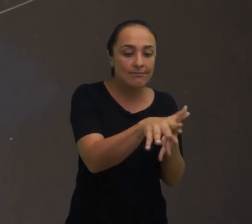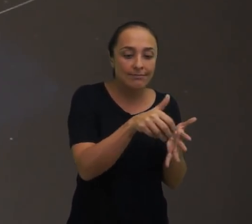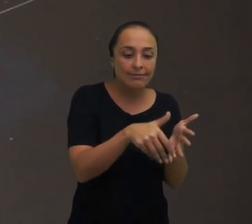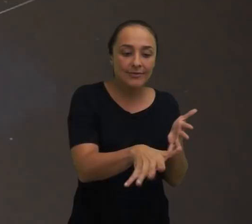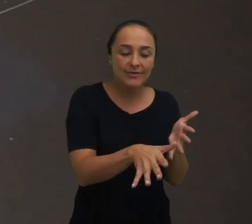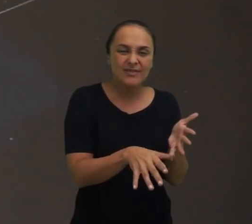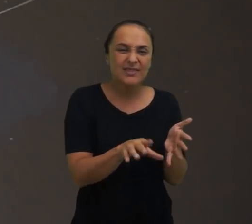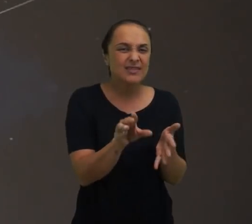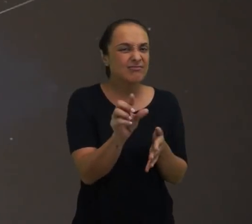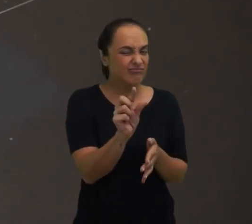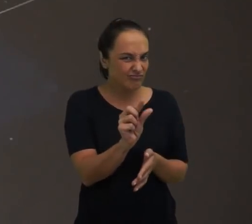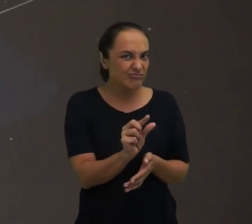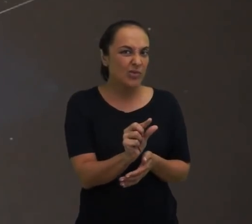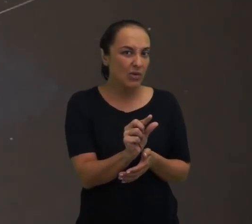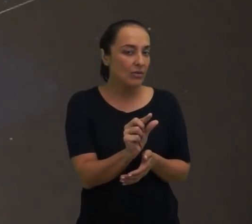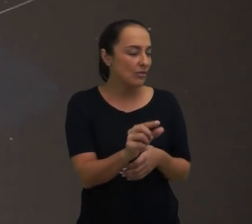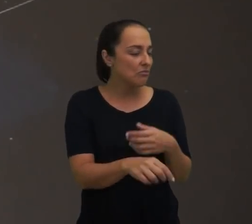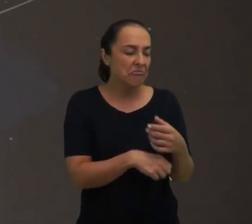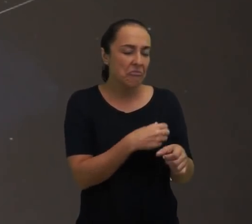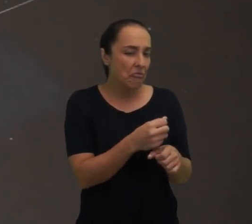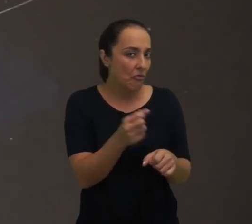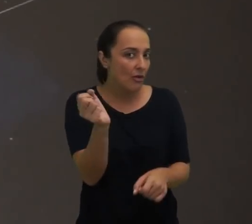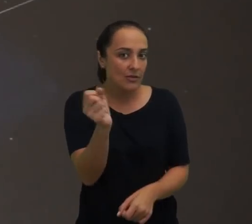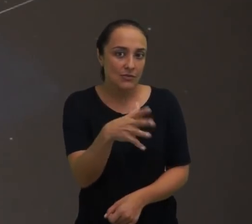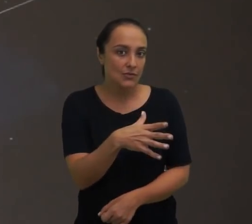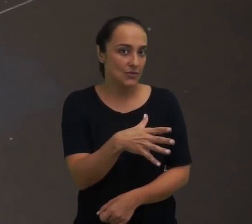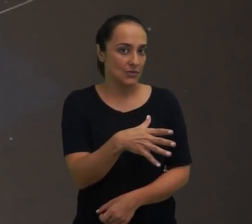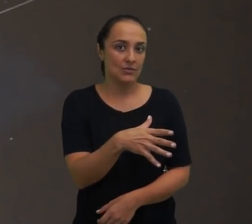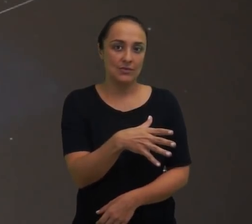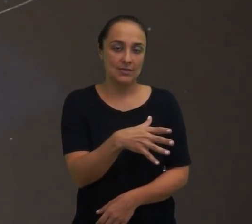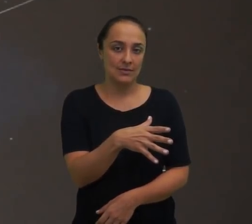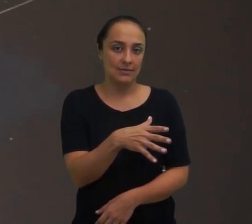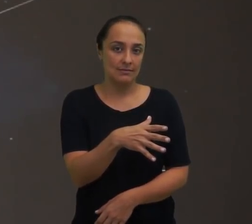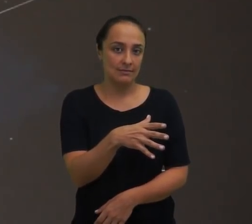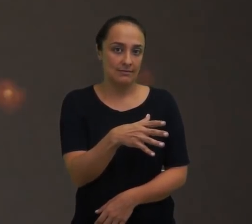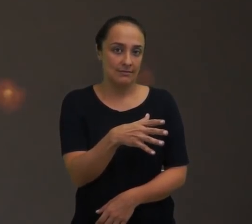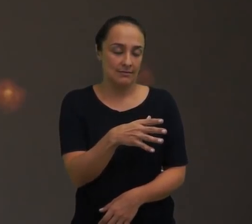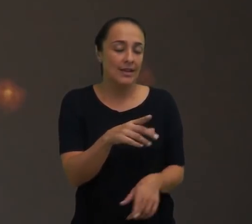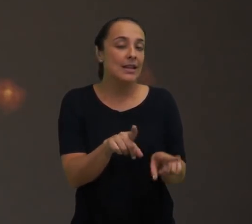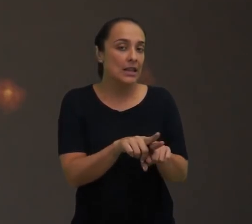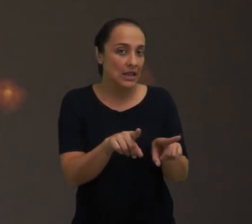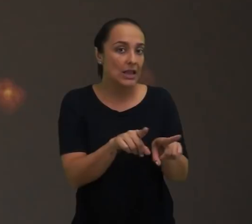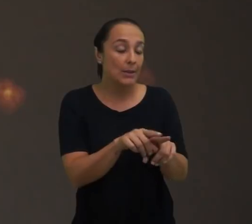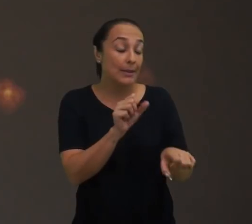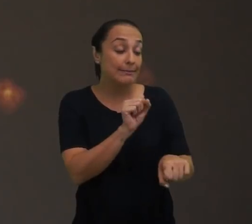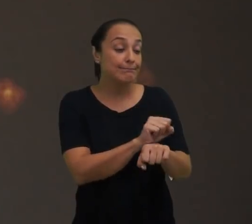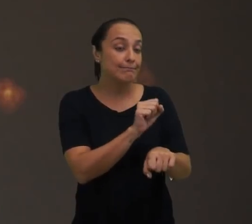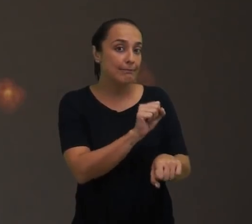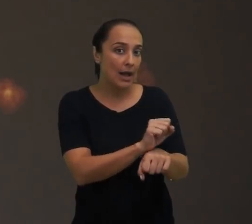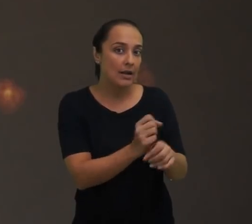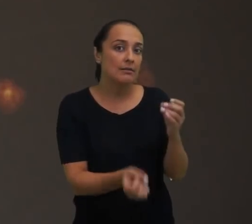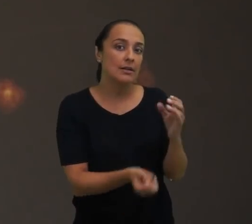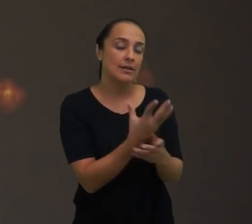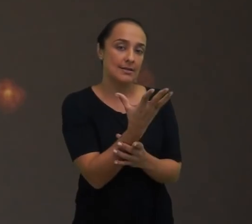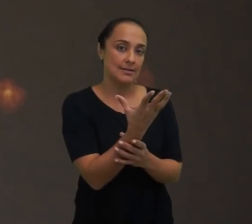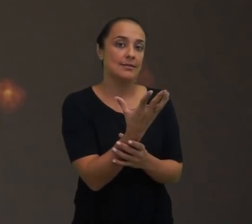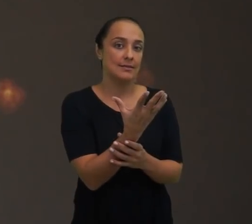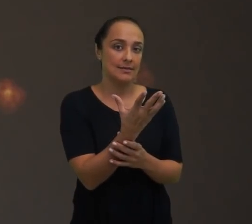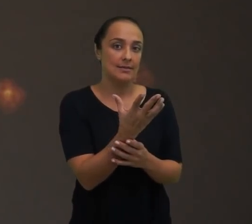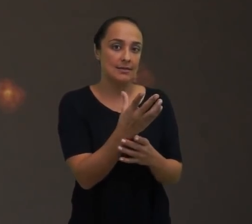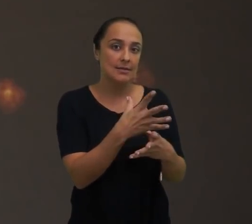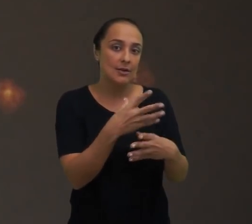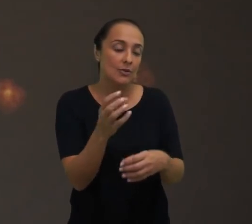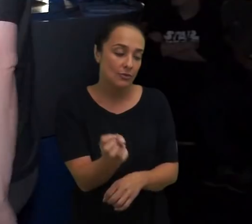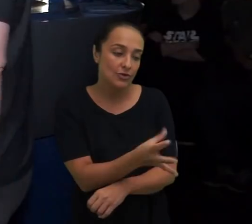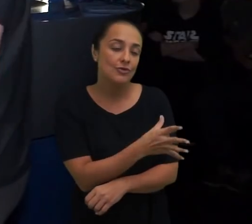ele consegue, inclusive, escapar da galáxia. Tá? Então, ao menos parte desses